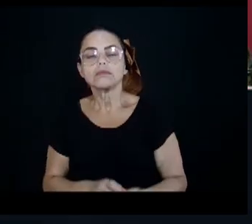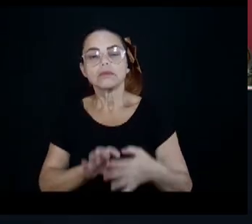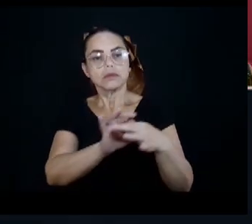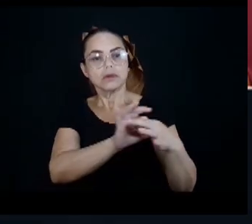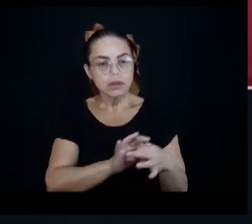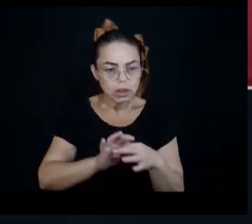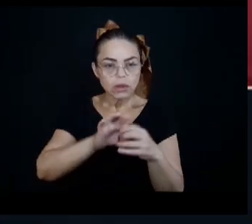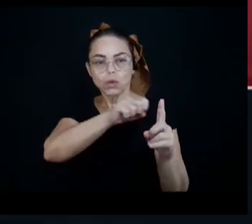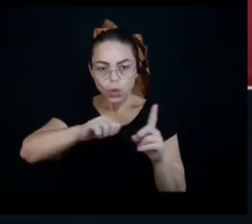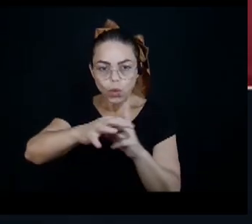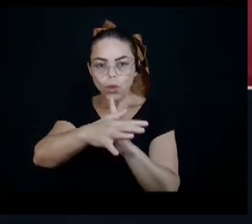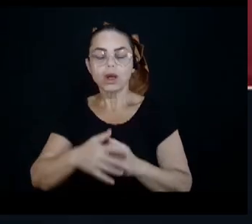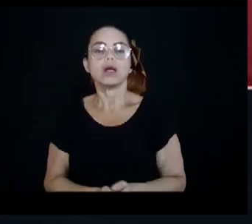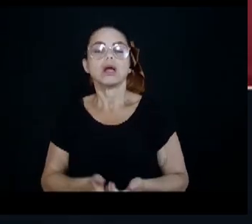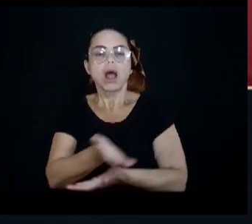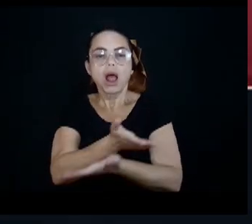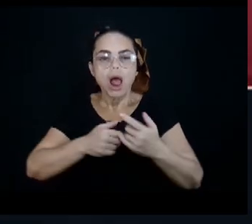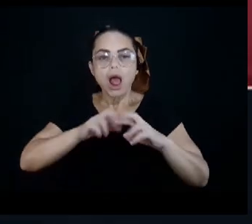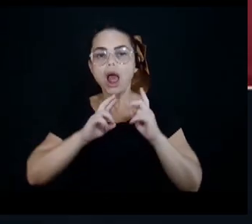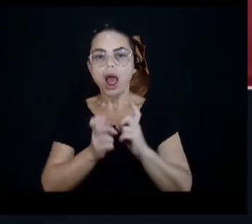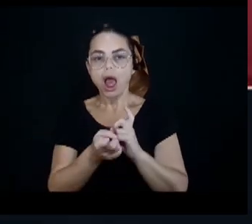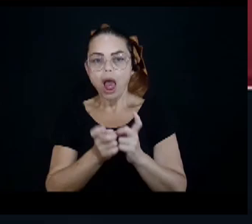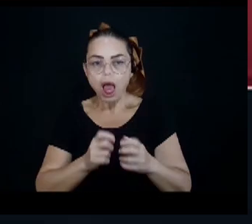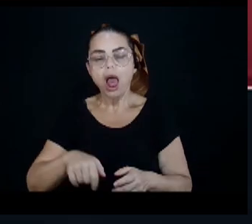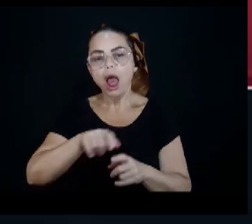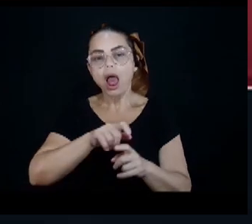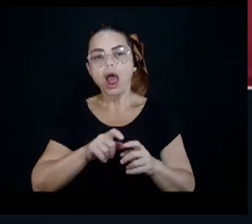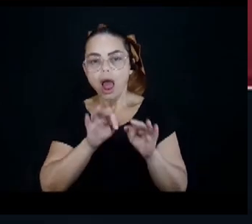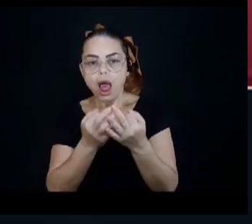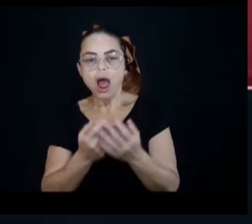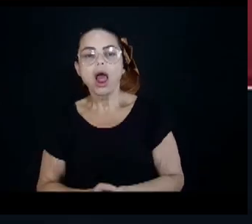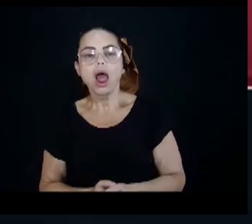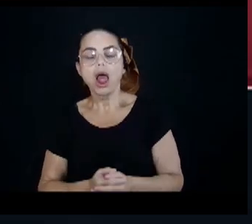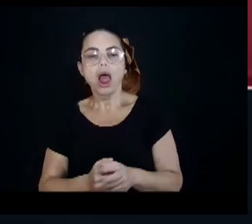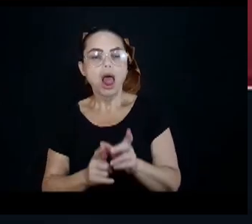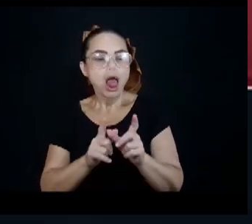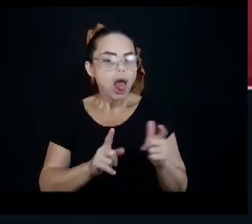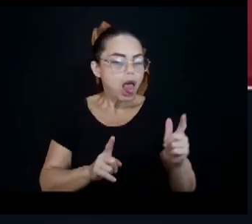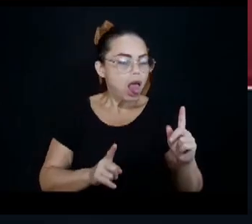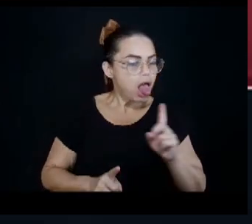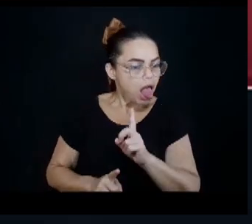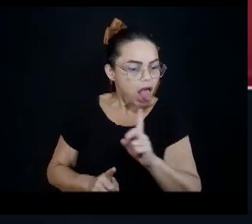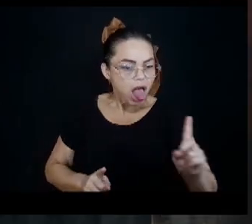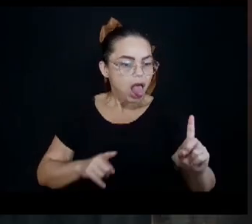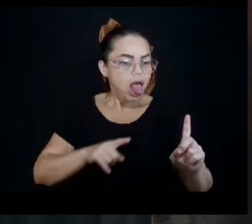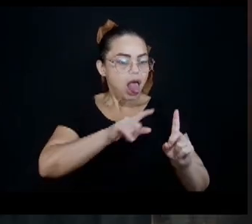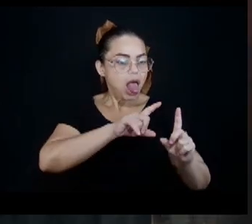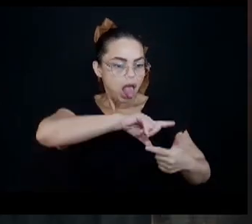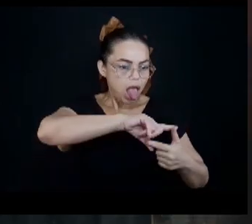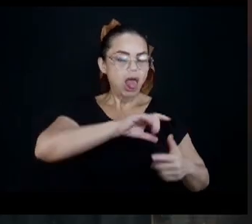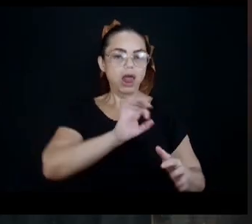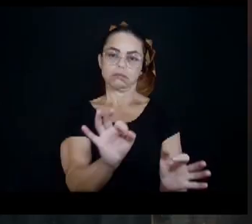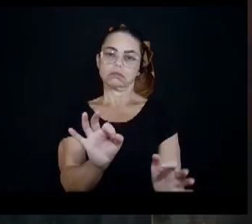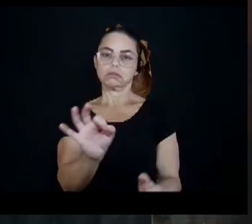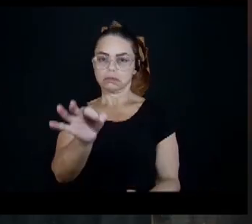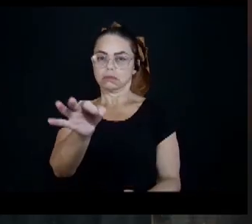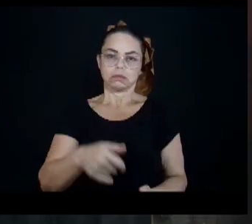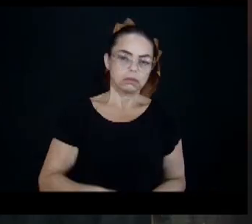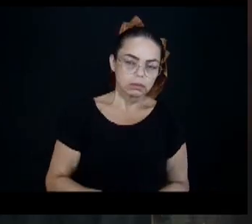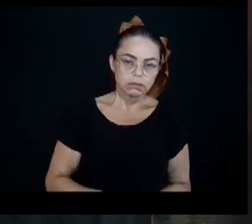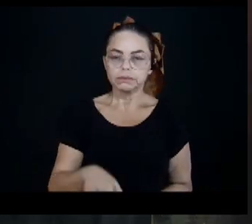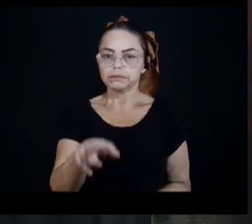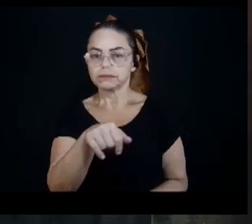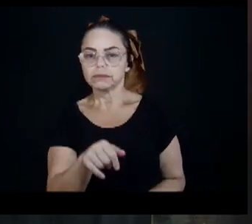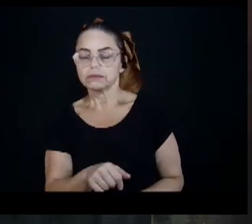pode favorecer o isolamento. Com toda certeza. E bastante interessante a